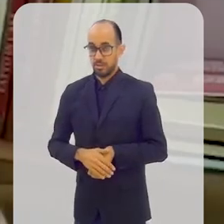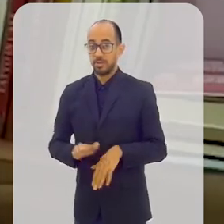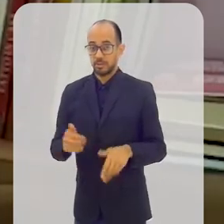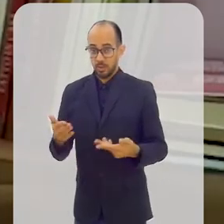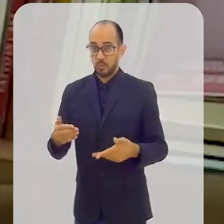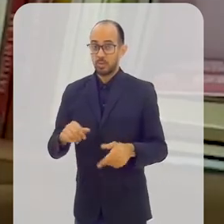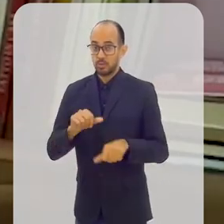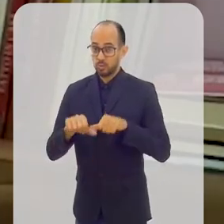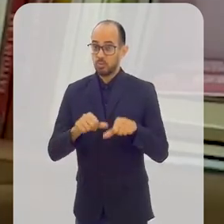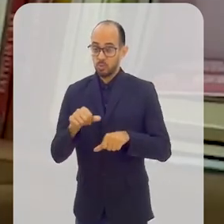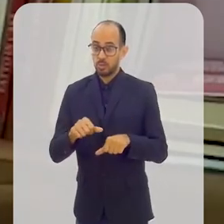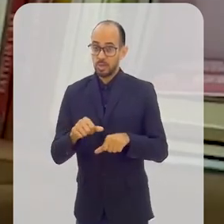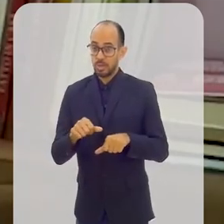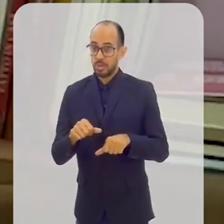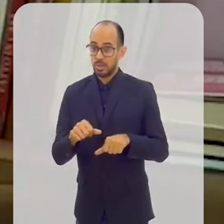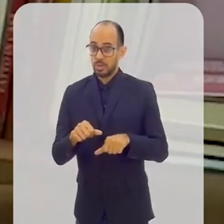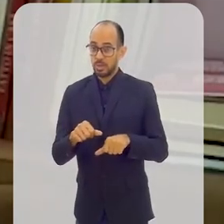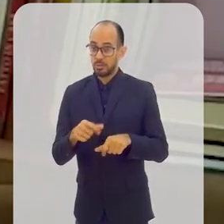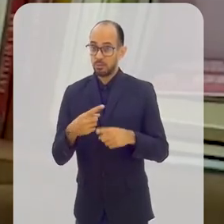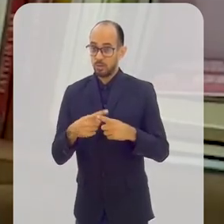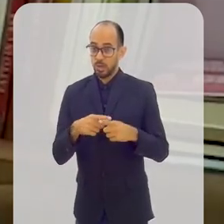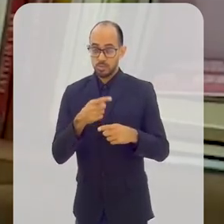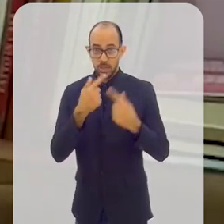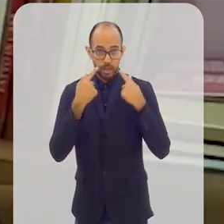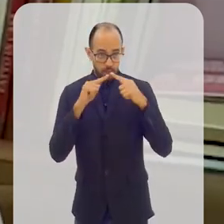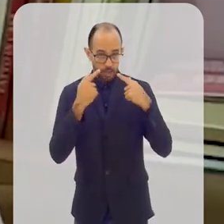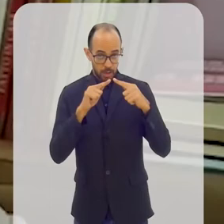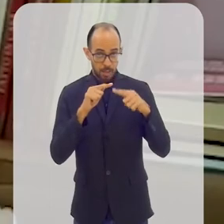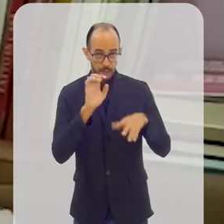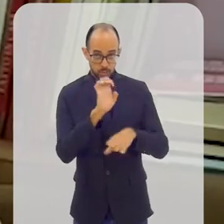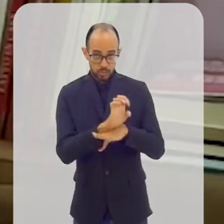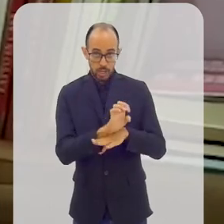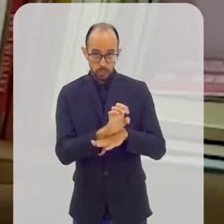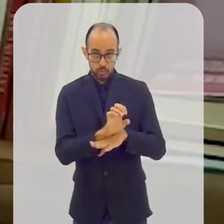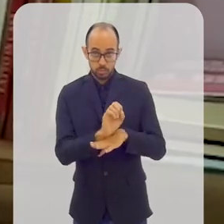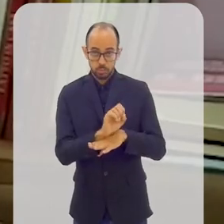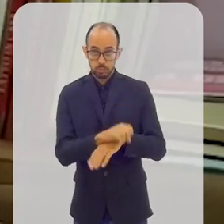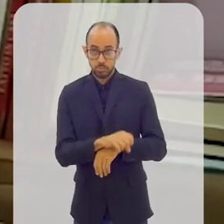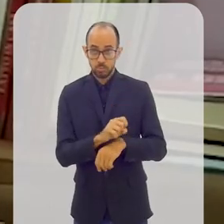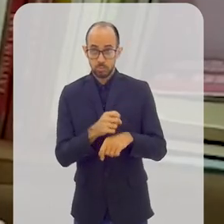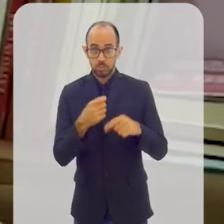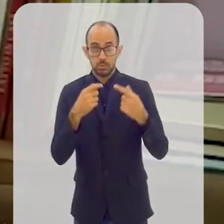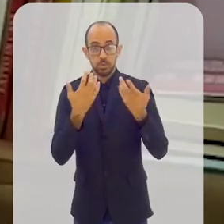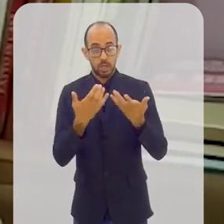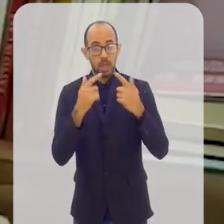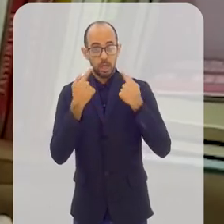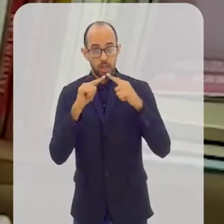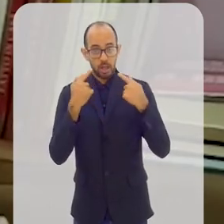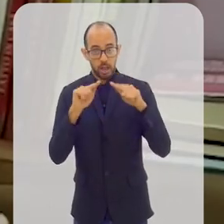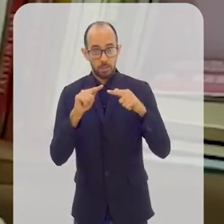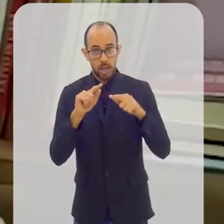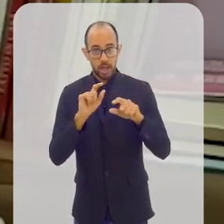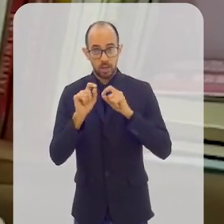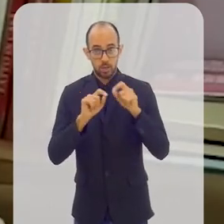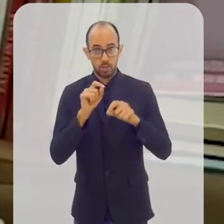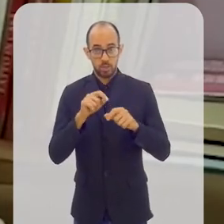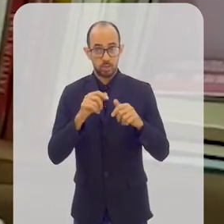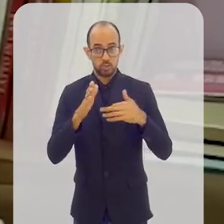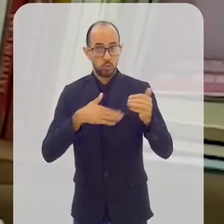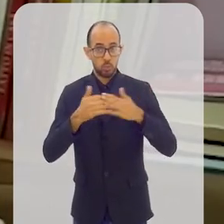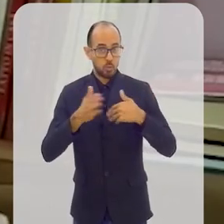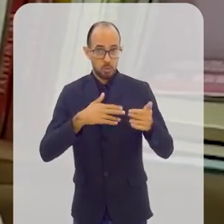Então, isso aí muda a cabeça do cara. Porque eu digo assim: não, você quer reclamar do Estado? Você quer reclamar que a rua tem